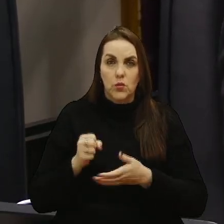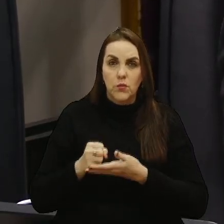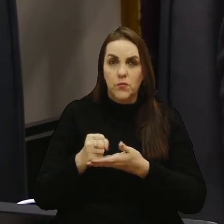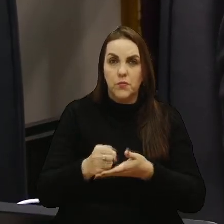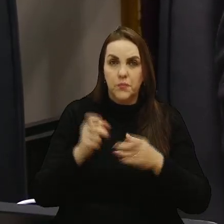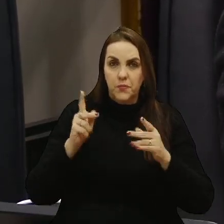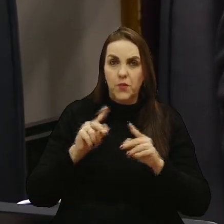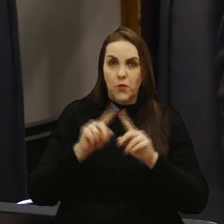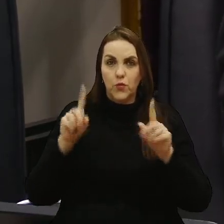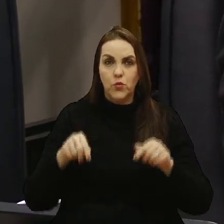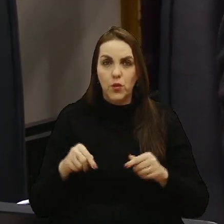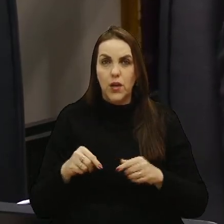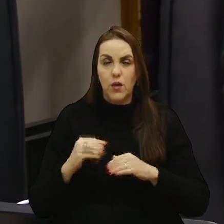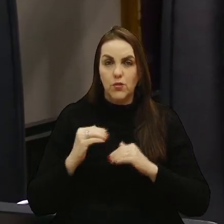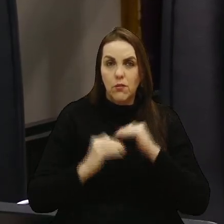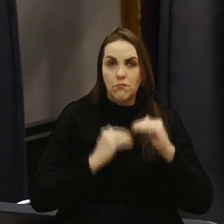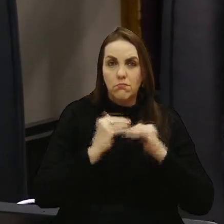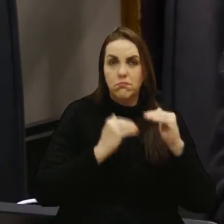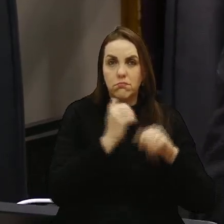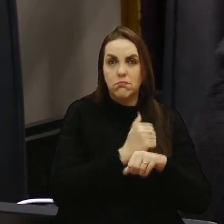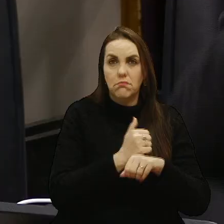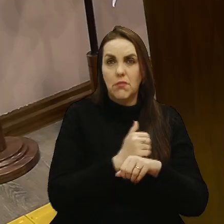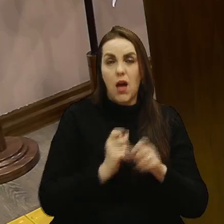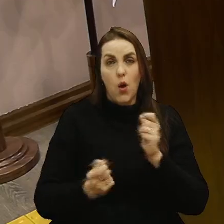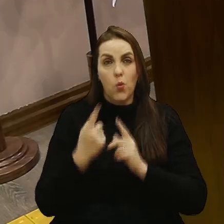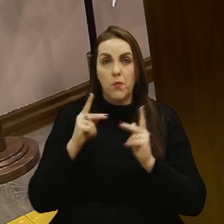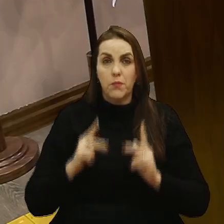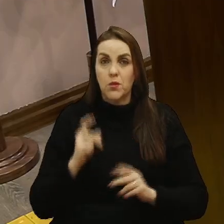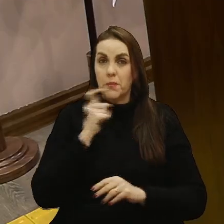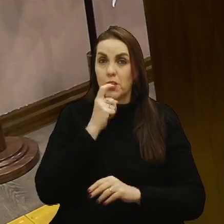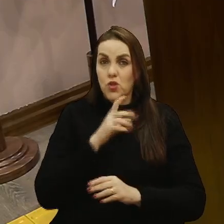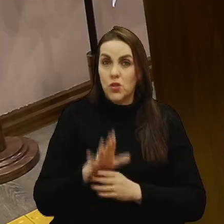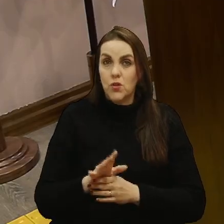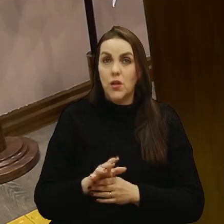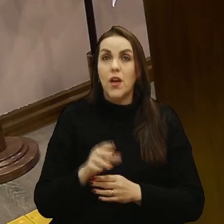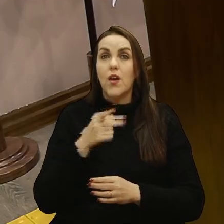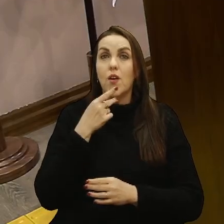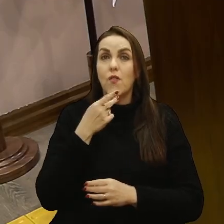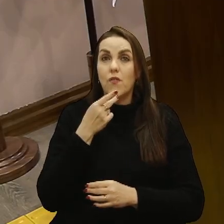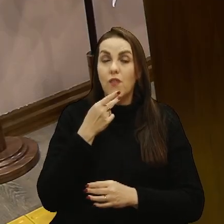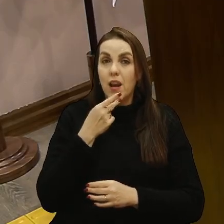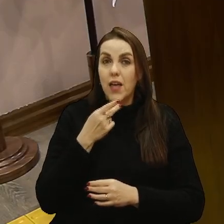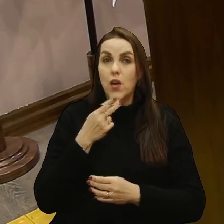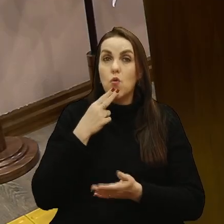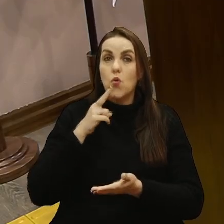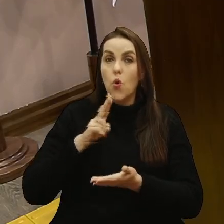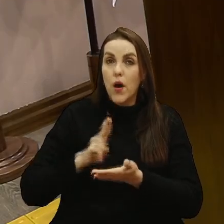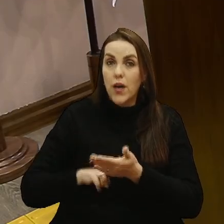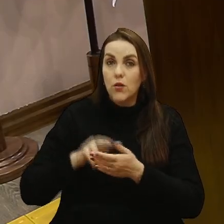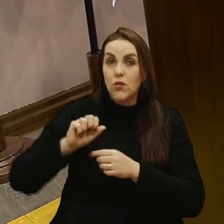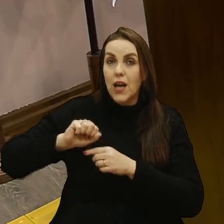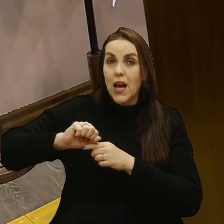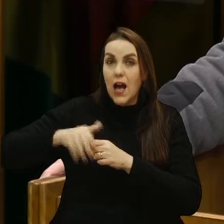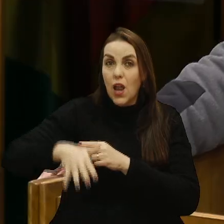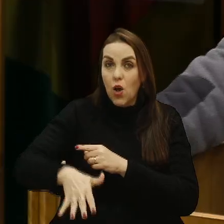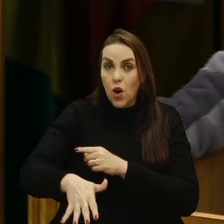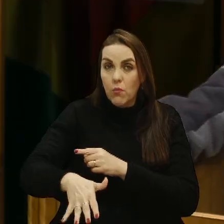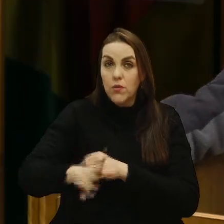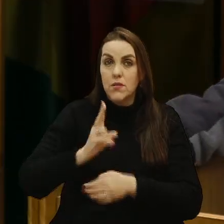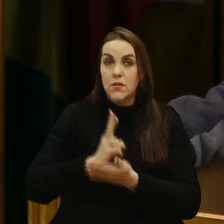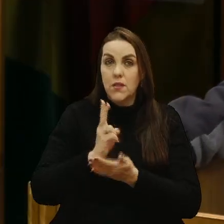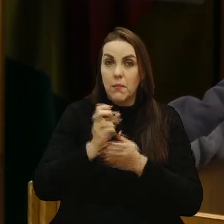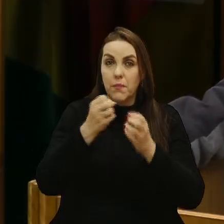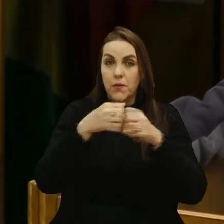lá e acabou dando um lucro. Então, alguém está mentindo. Eu falei que o Correio de Galópolis sempre deu prejuízo. O senhor não entendeu direito o que eu